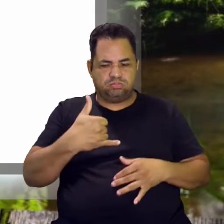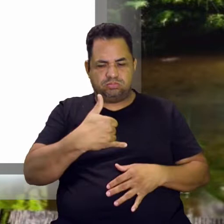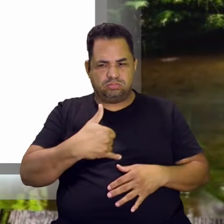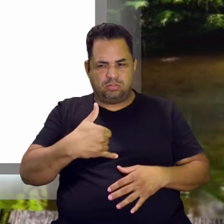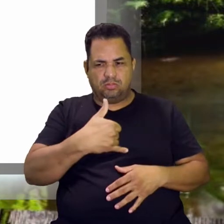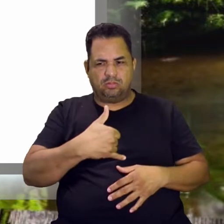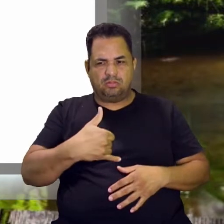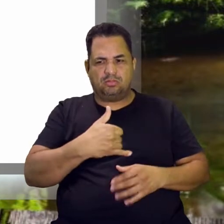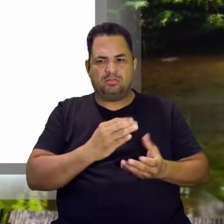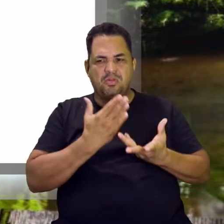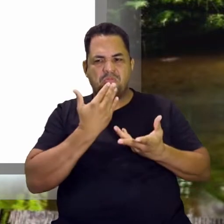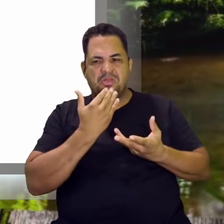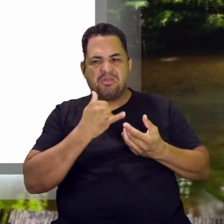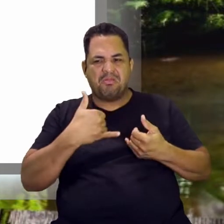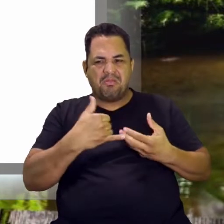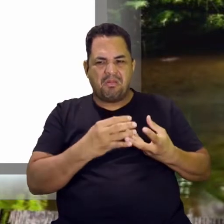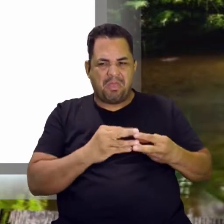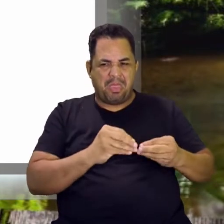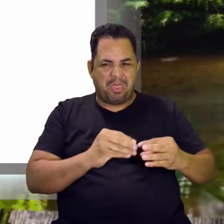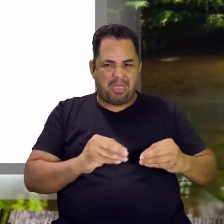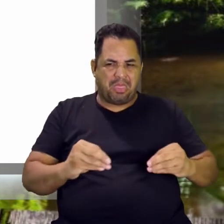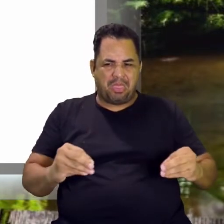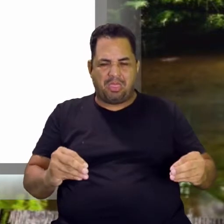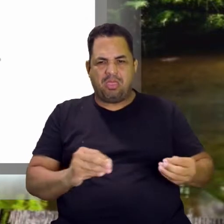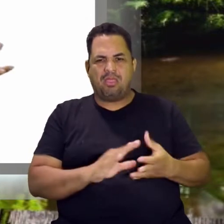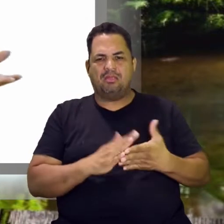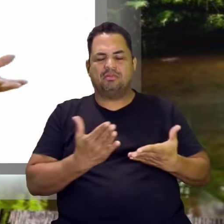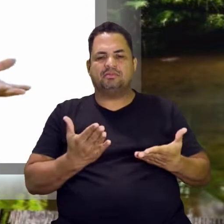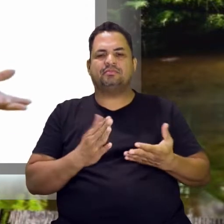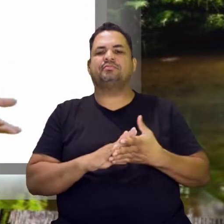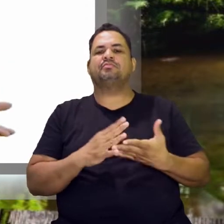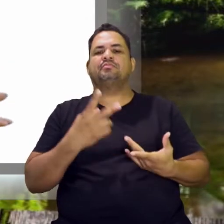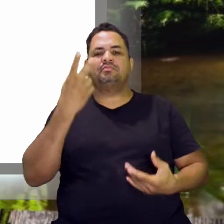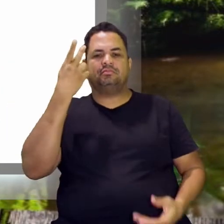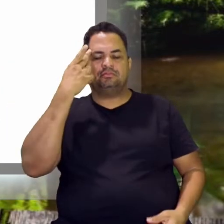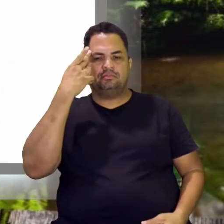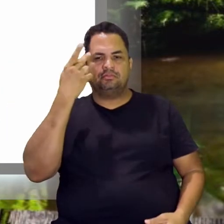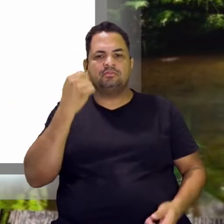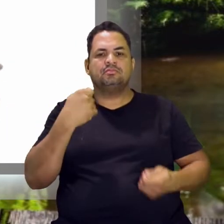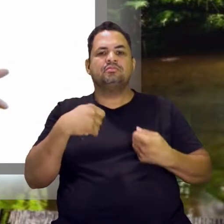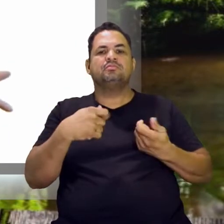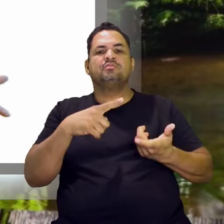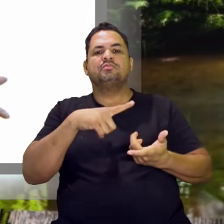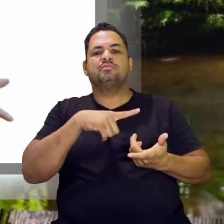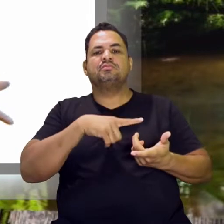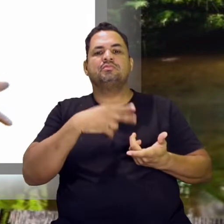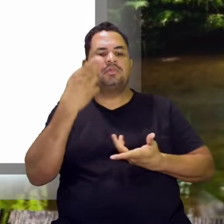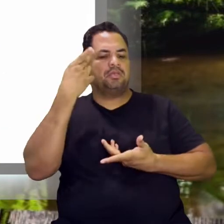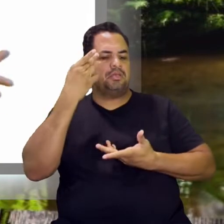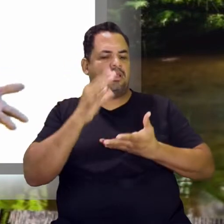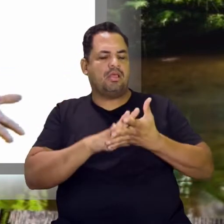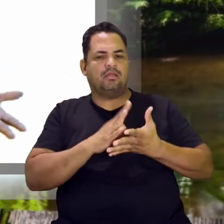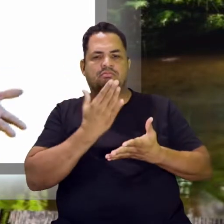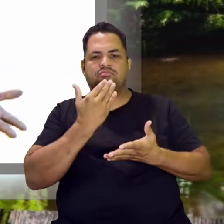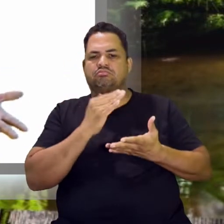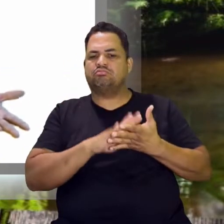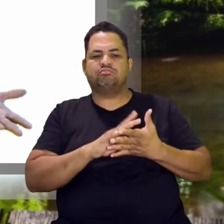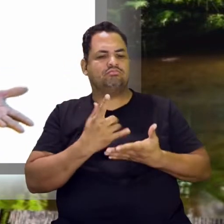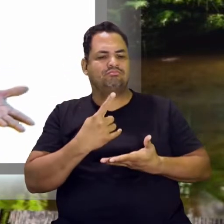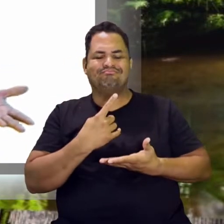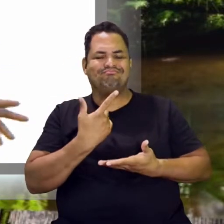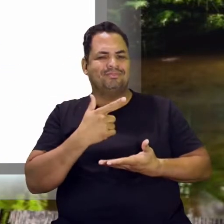Porque esses óleos e essas gorduras estão presentes naturalmente. O que está presente naturalmente nos alimentos não faz